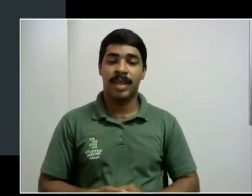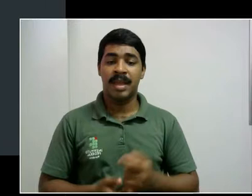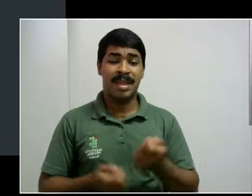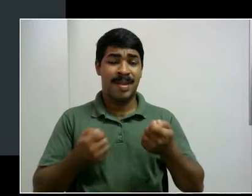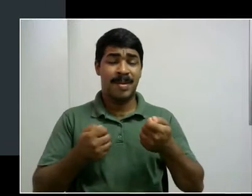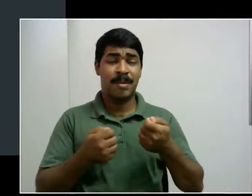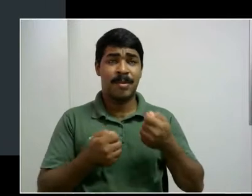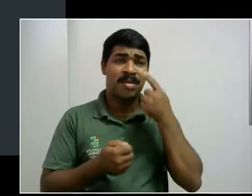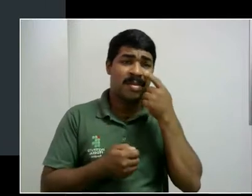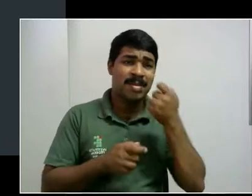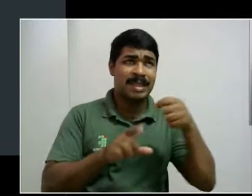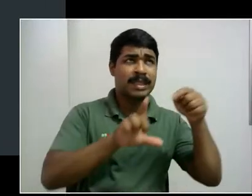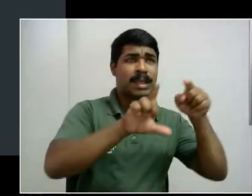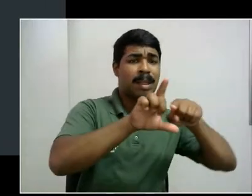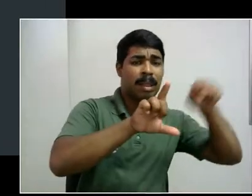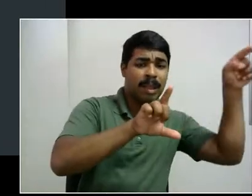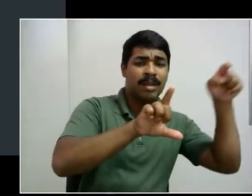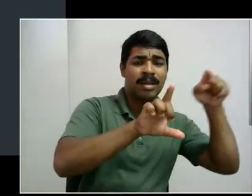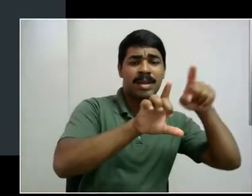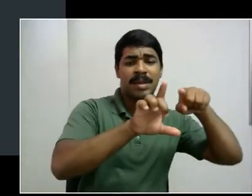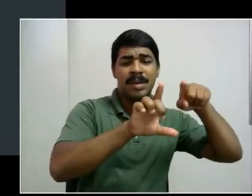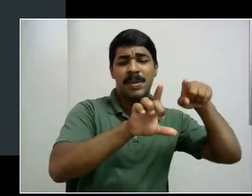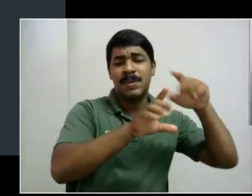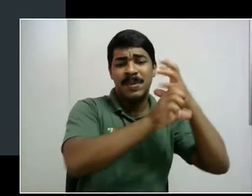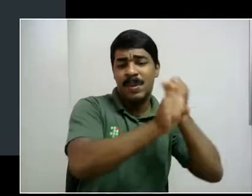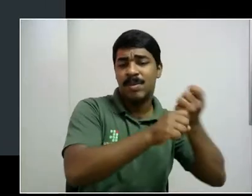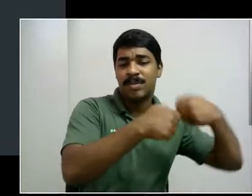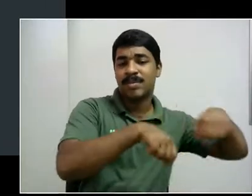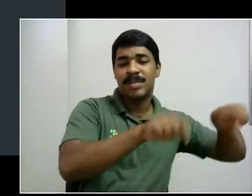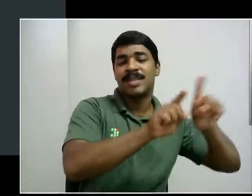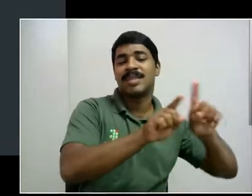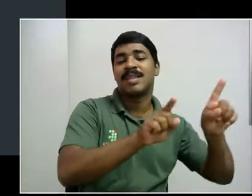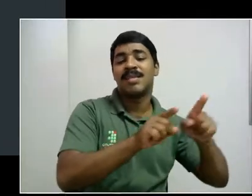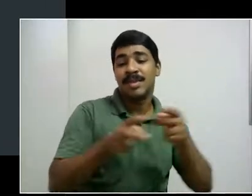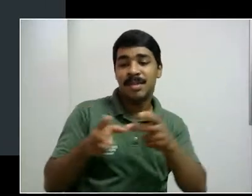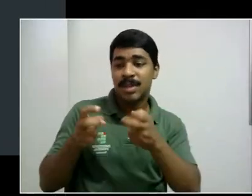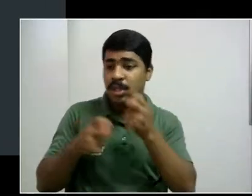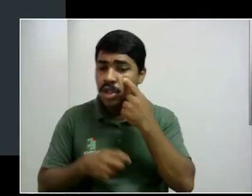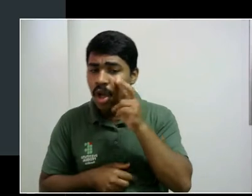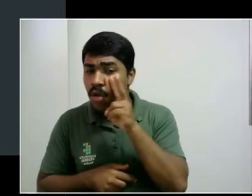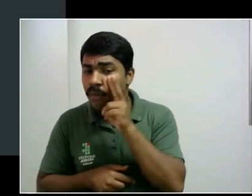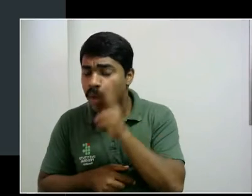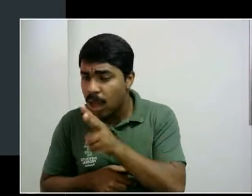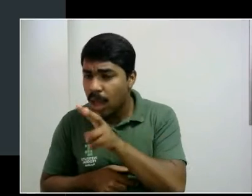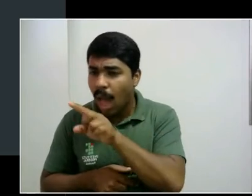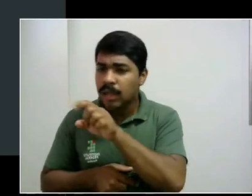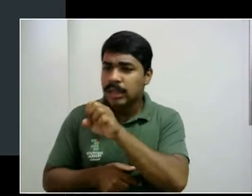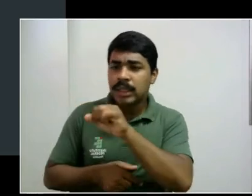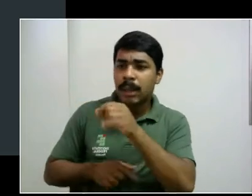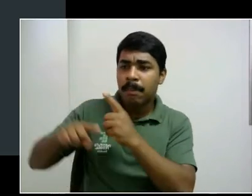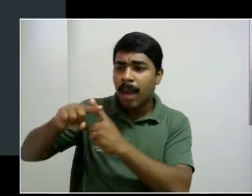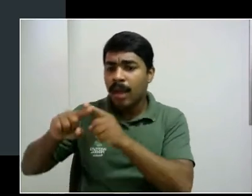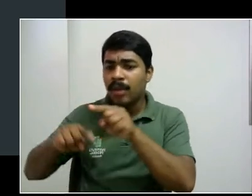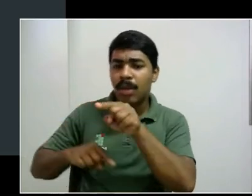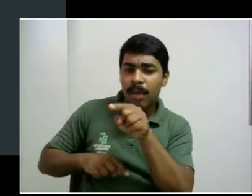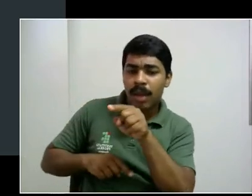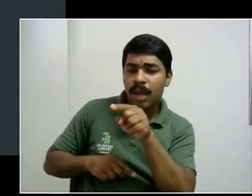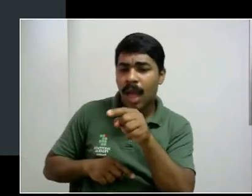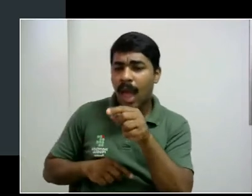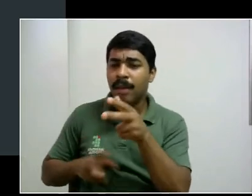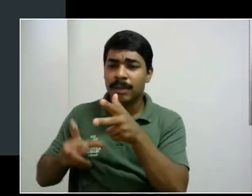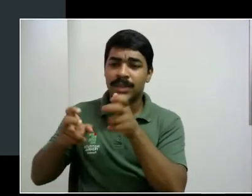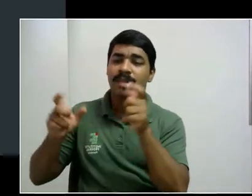ou fazer contas para identificar se uma função se ela é crescente ou decrescente. Você somente vai olhar e você já tem condições de dizer se ela é uma